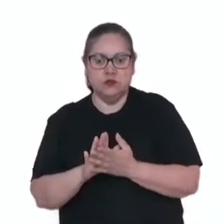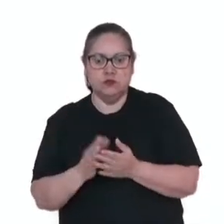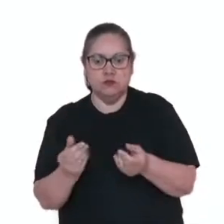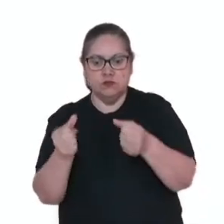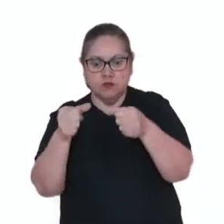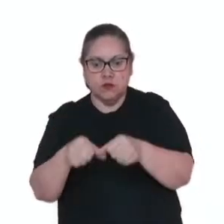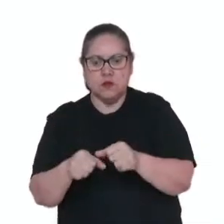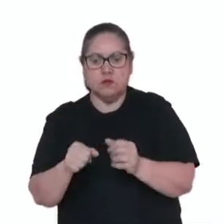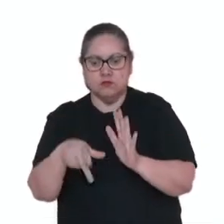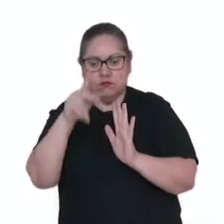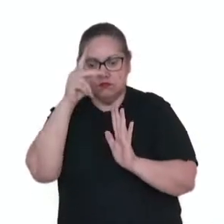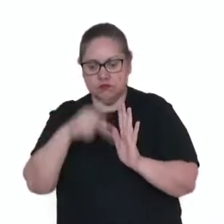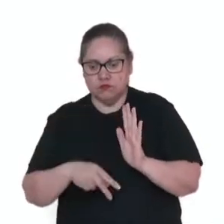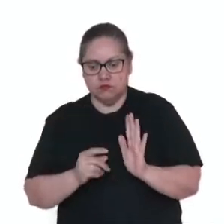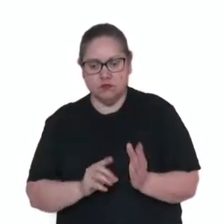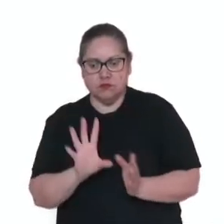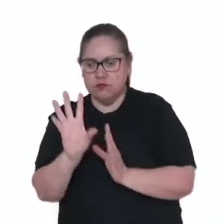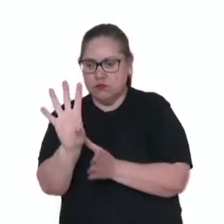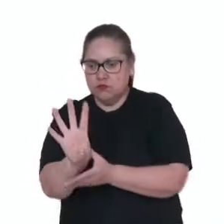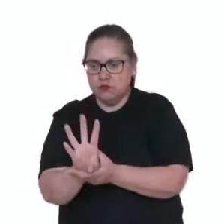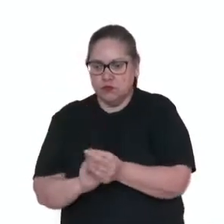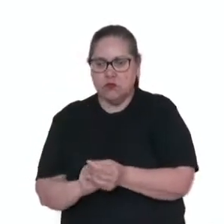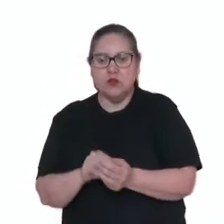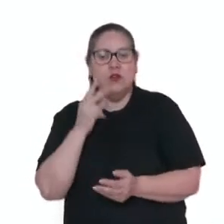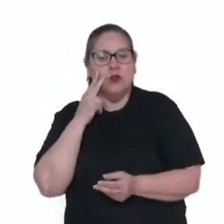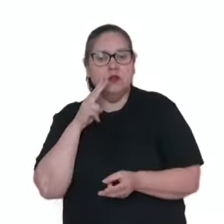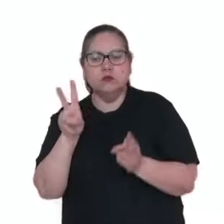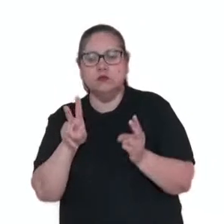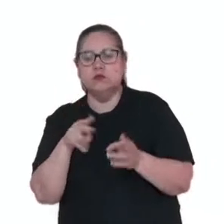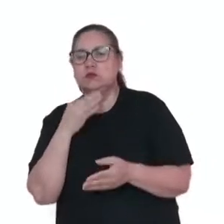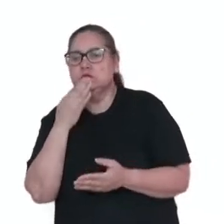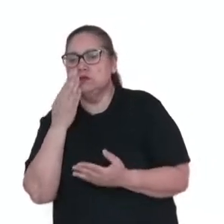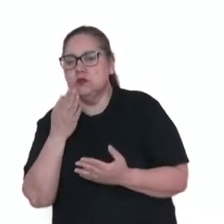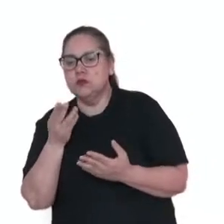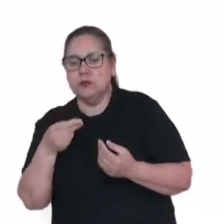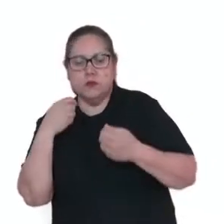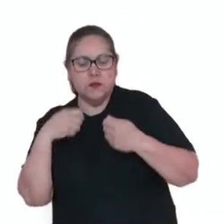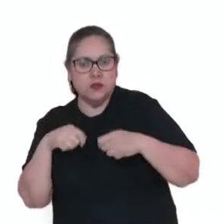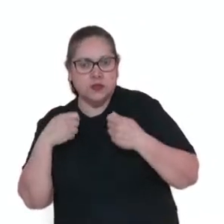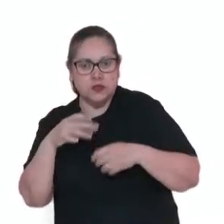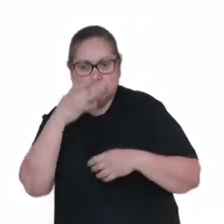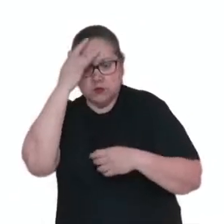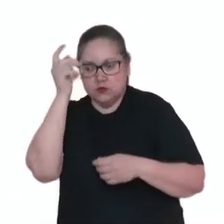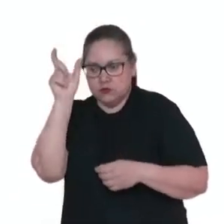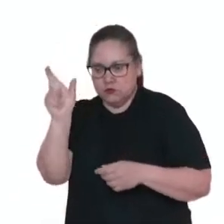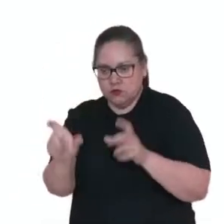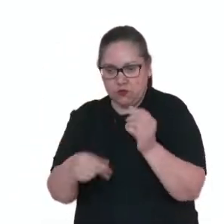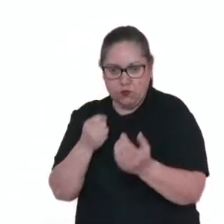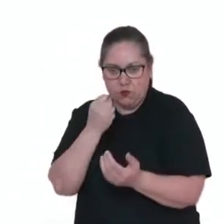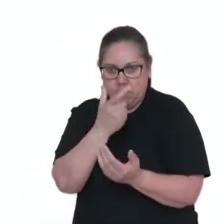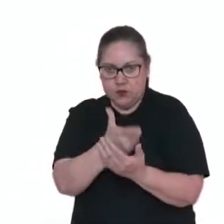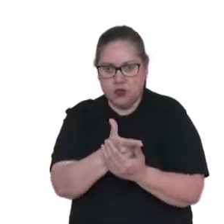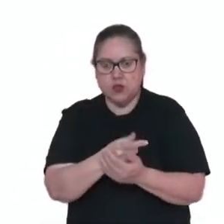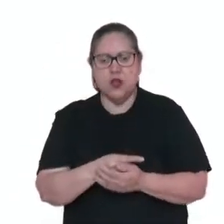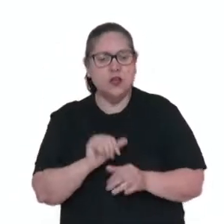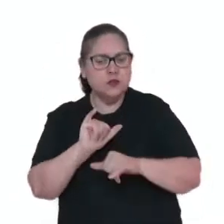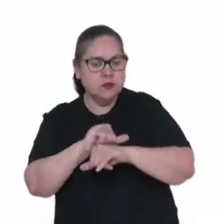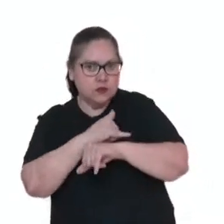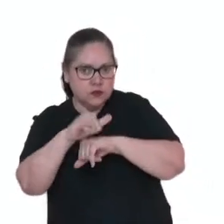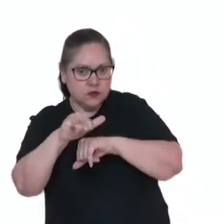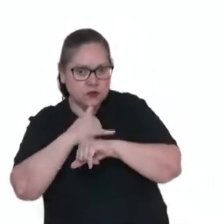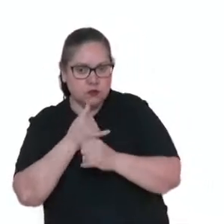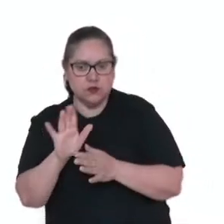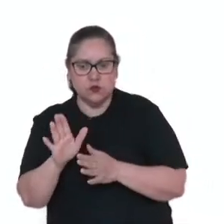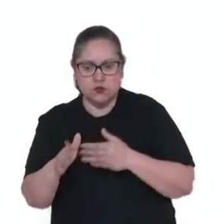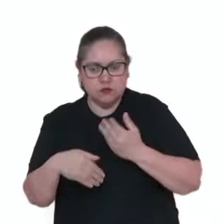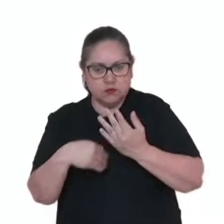estabelecer padrões a serem seguidos, visando atender às necessidades dos clientes. A estratégia e